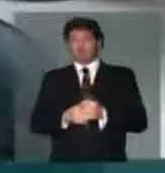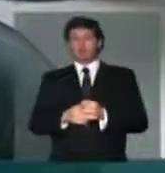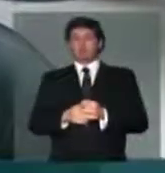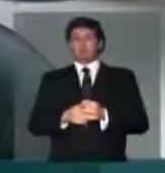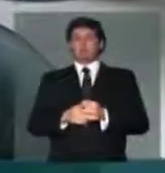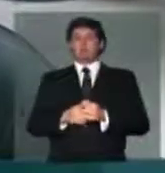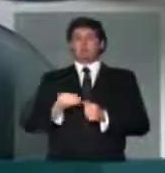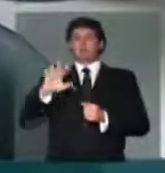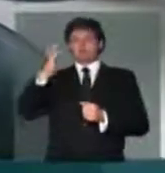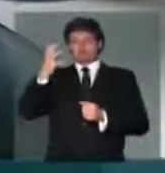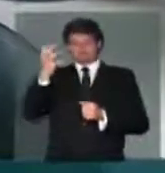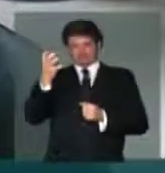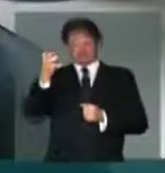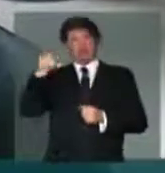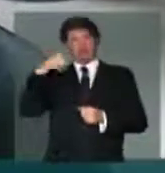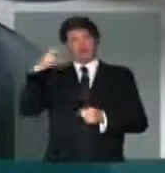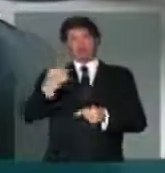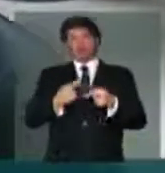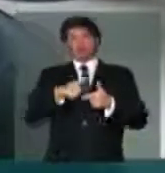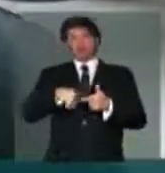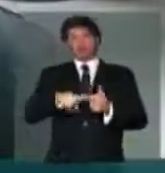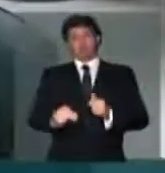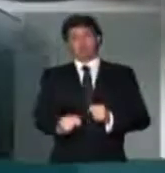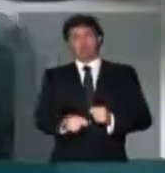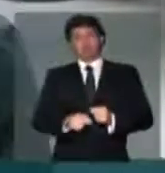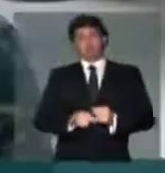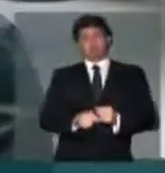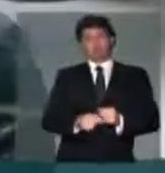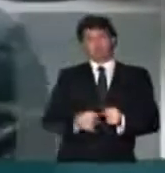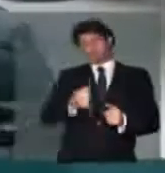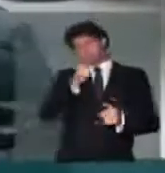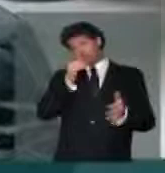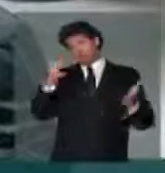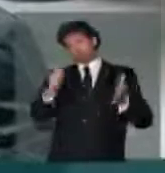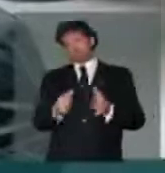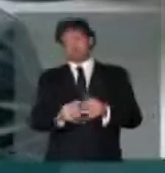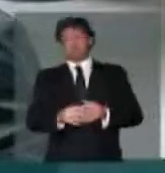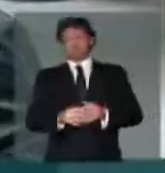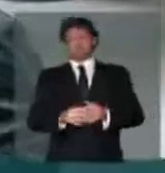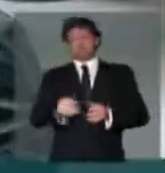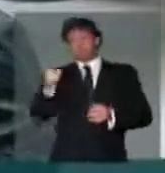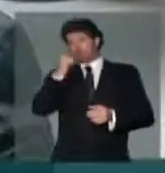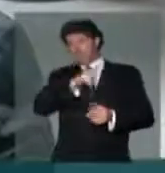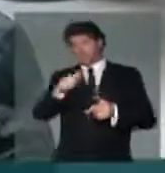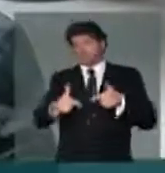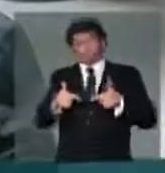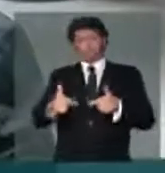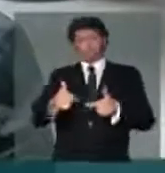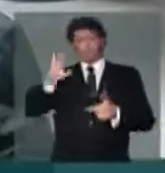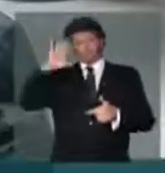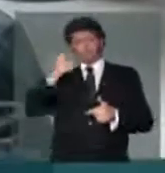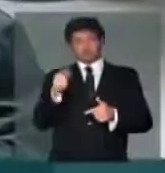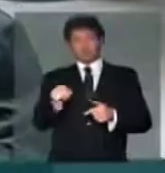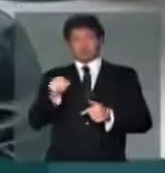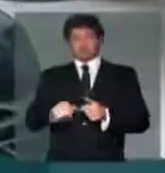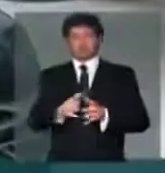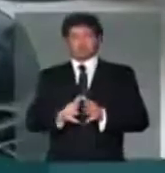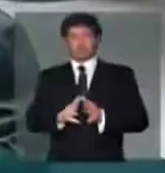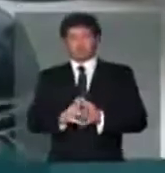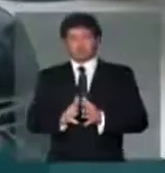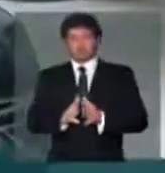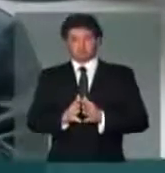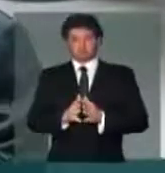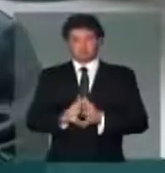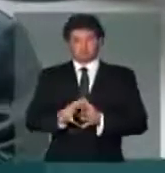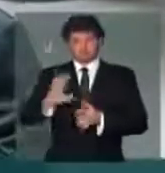a seca é uma questão política. Infelizmente, nós não conseguimos ainda enfrentar essa questão